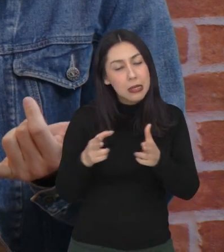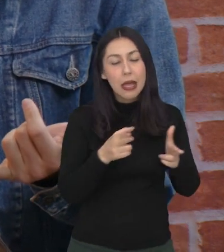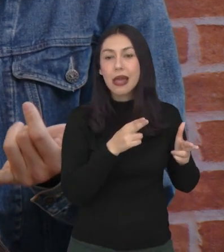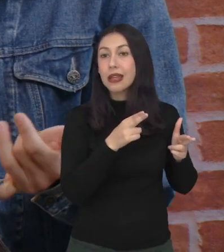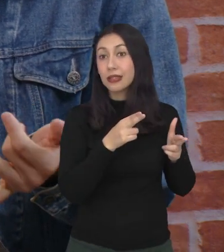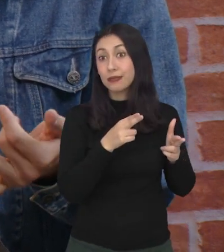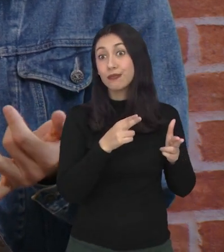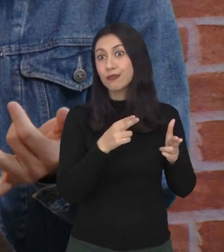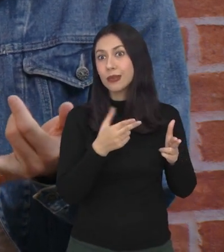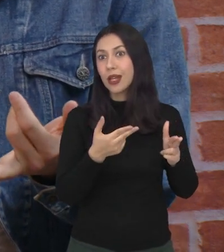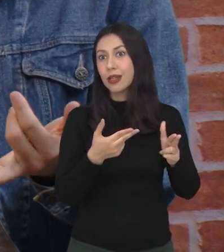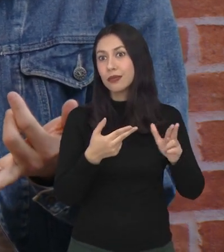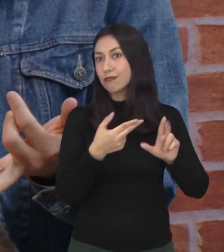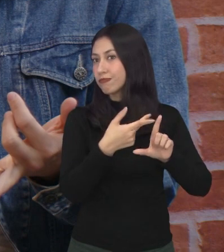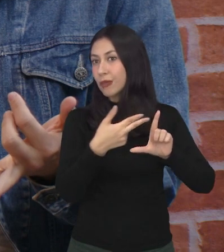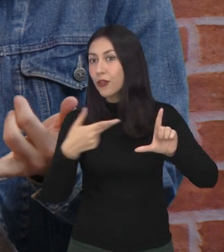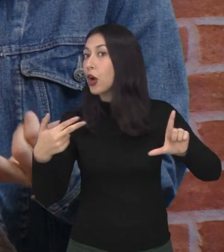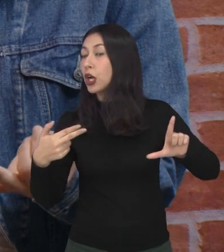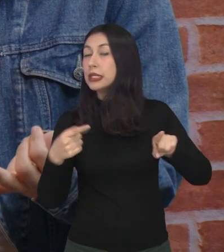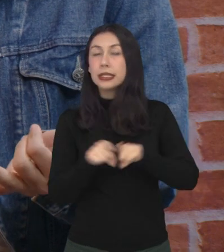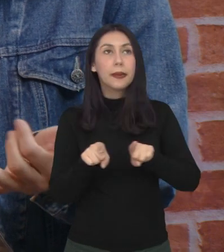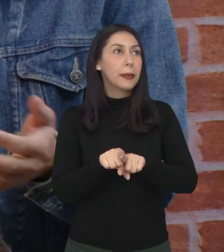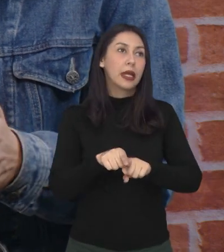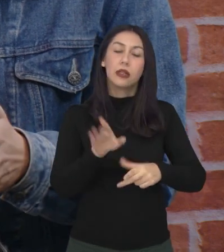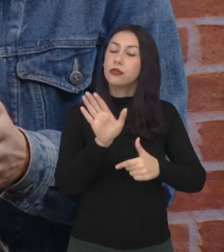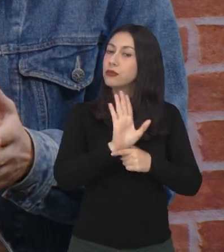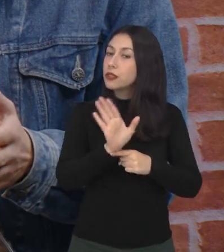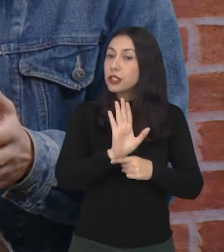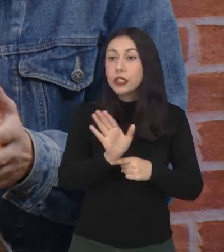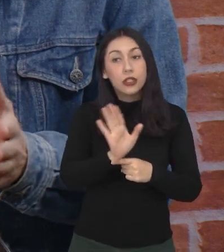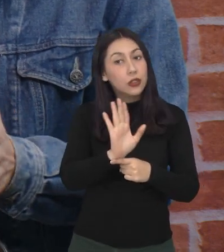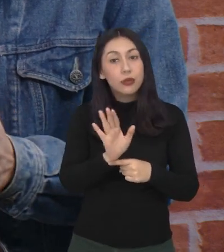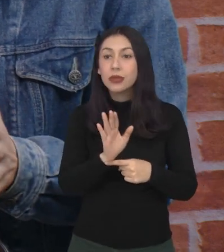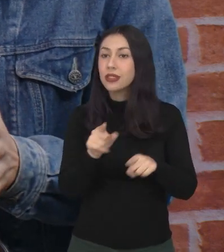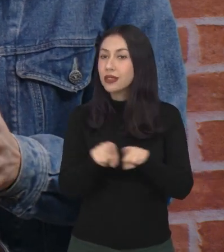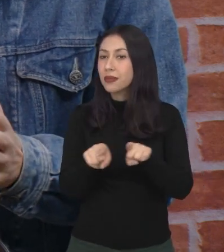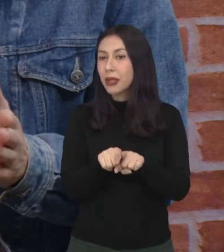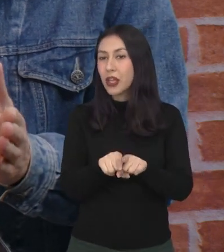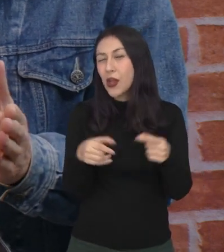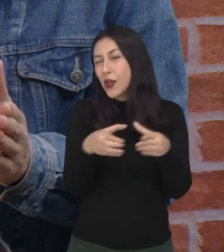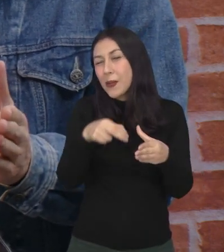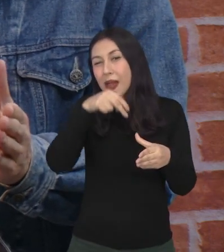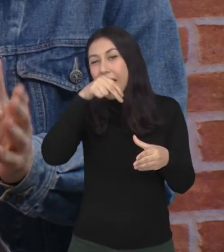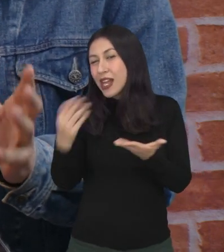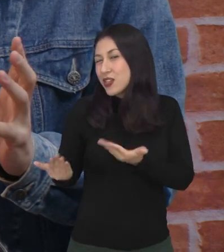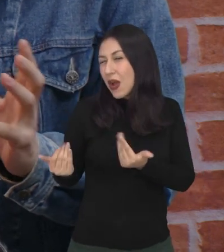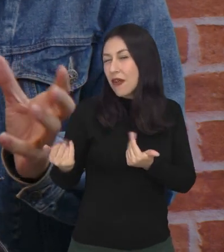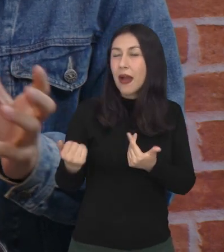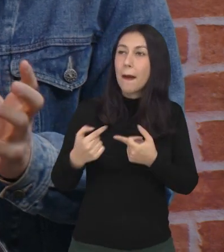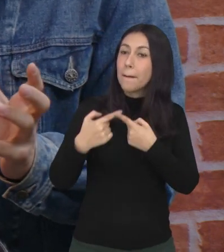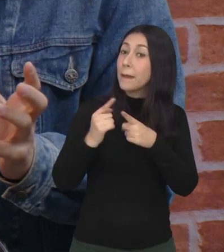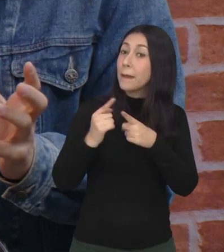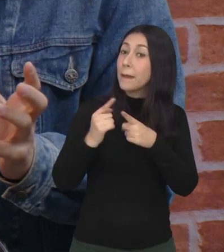história de ter duas opções de lazer fora a própria cidade, que são São José e Taubaté. Então, desde criança, eu sempre ia para Taubaté,